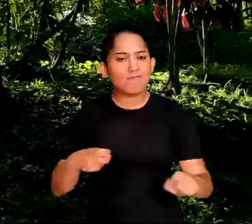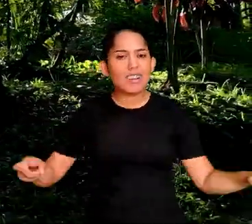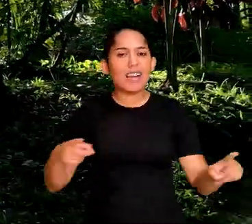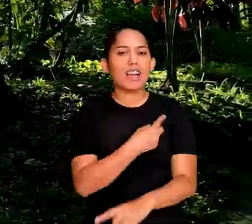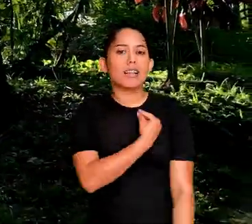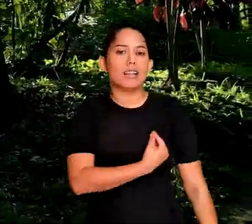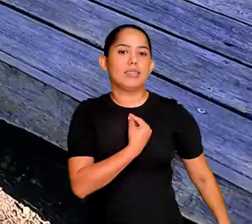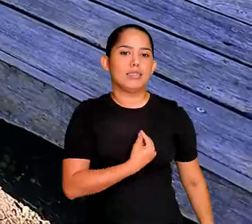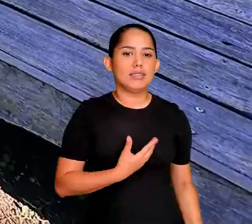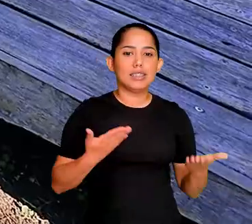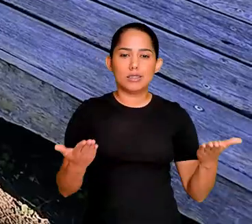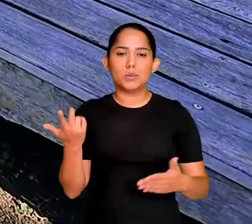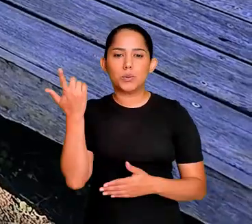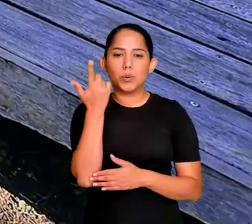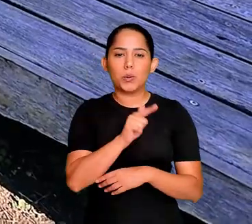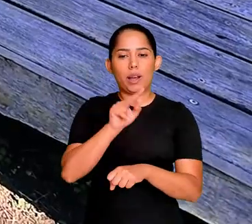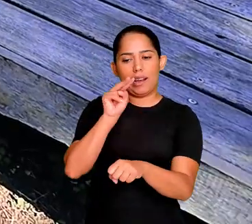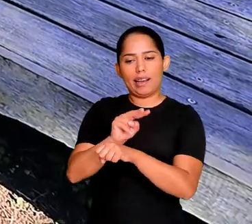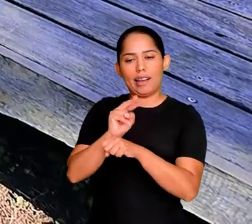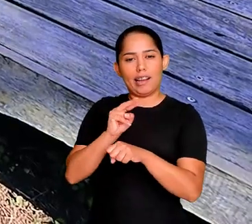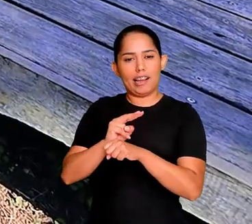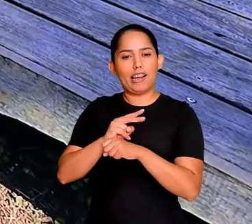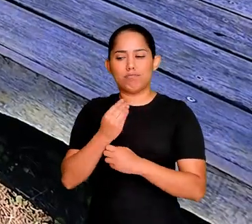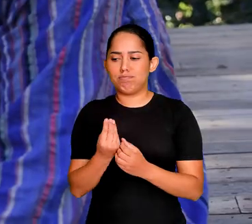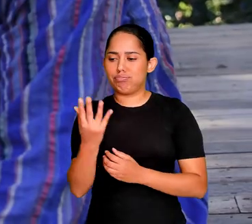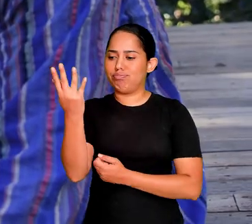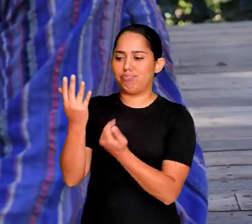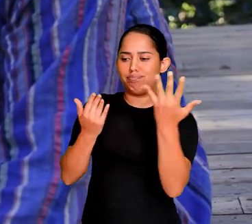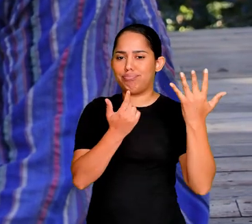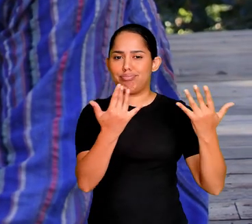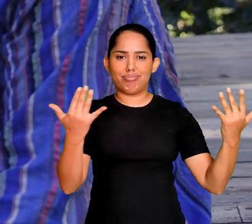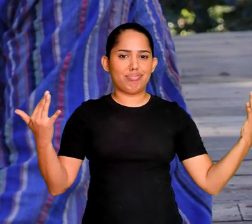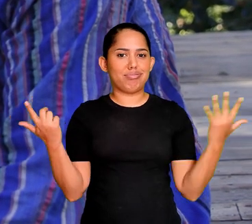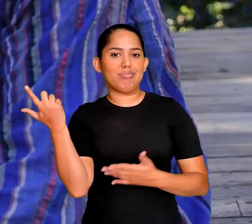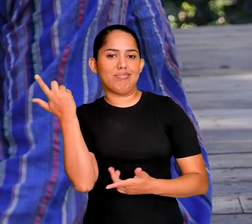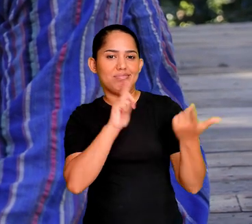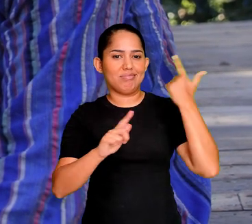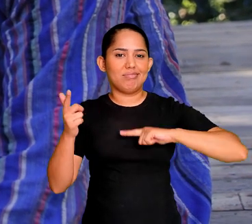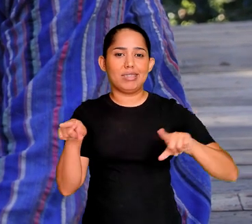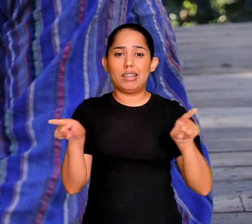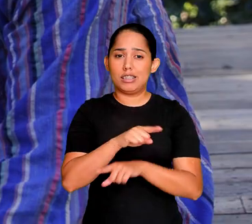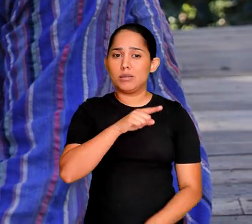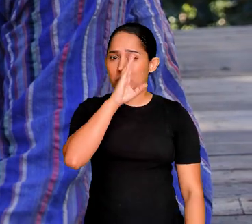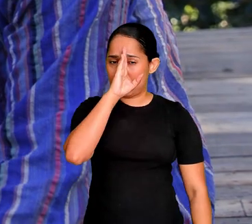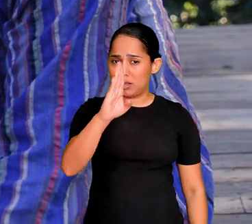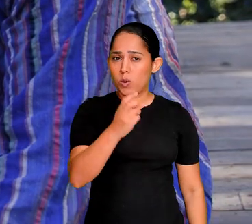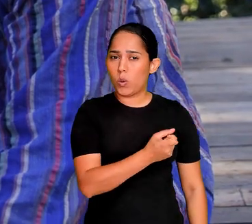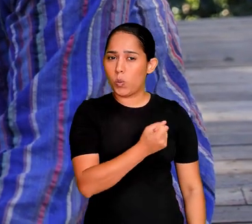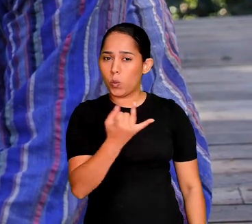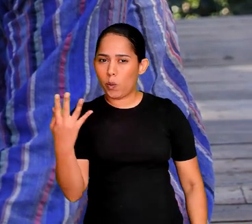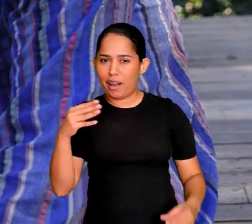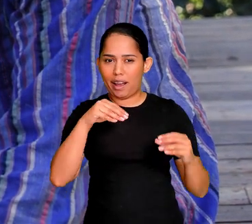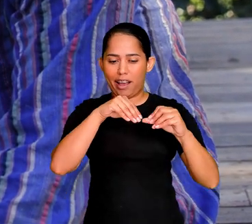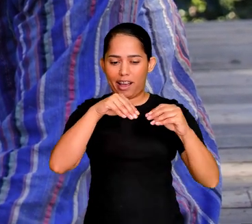tem uma terra suja, cheia de bichinhos, cheia de vida nesse solo. E é isso que faz essa terra ser mais